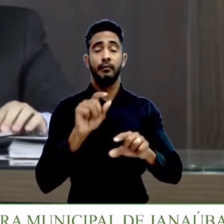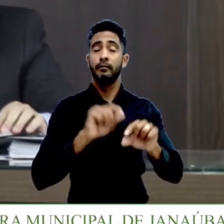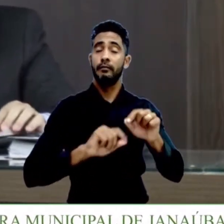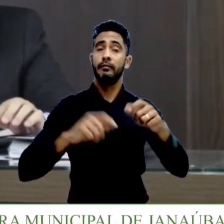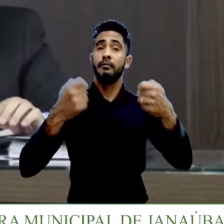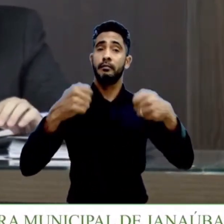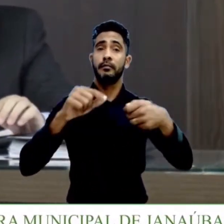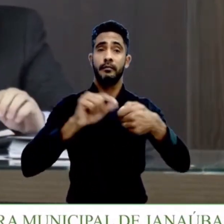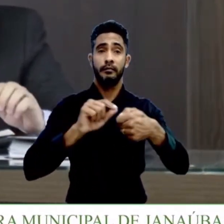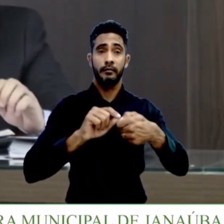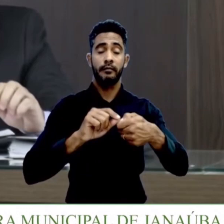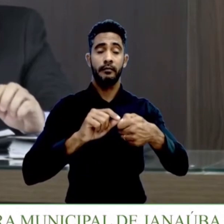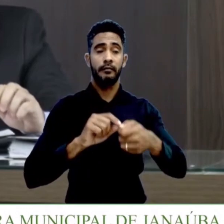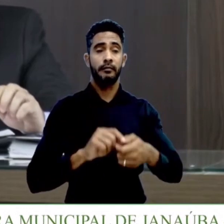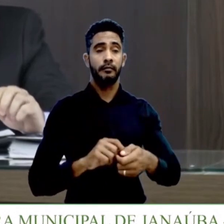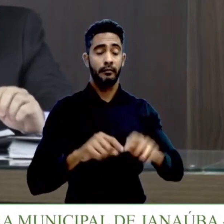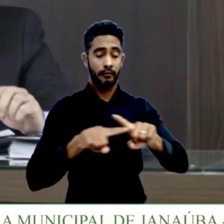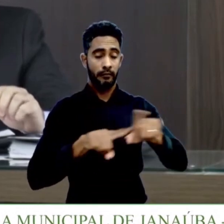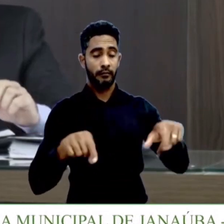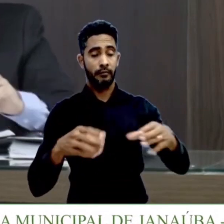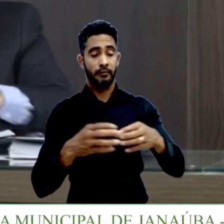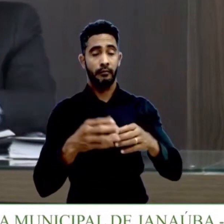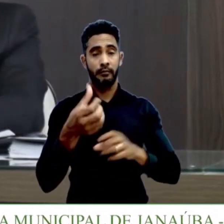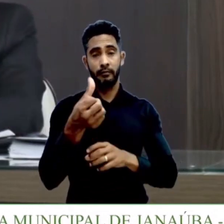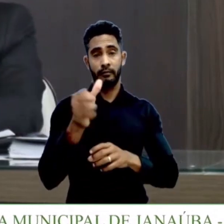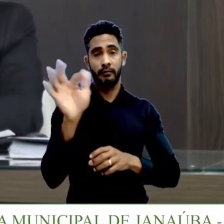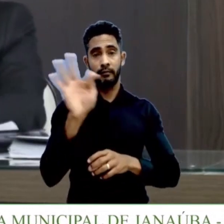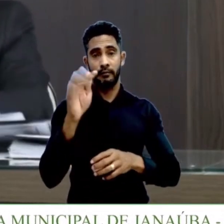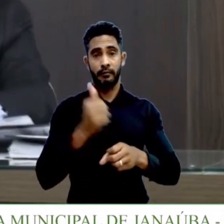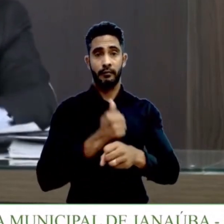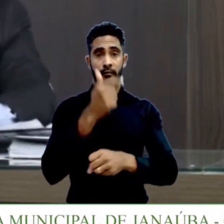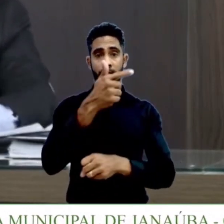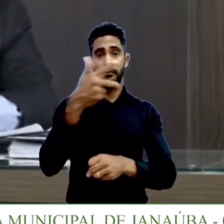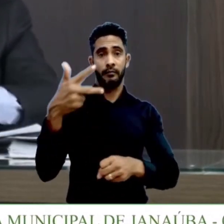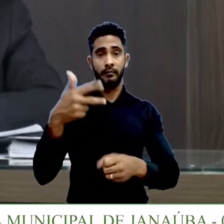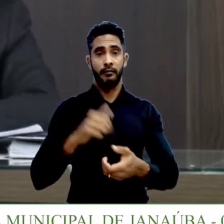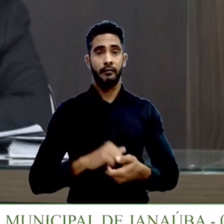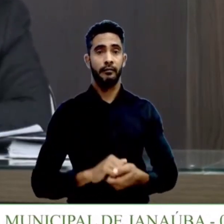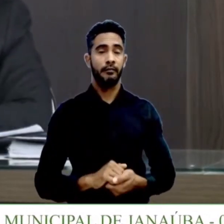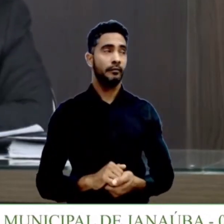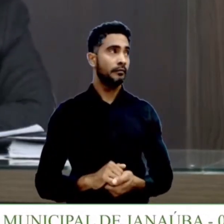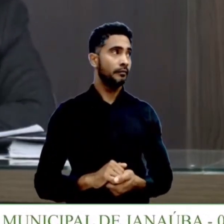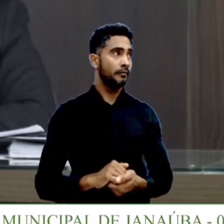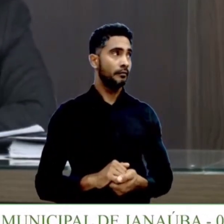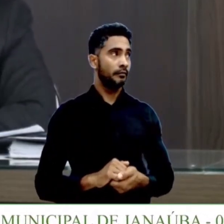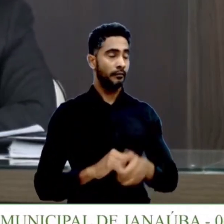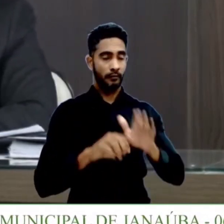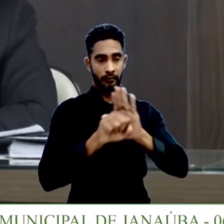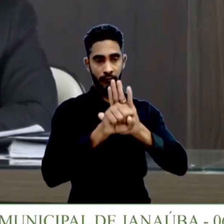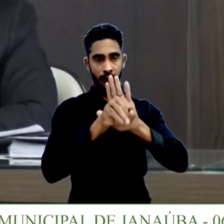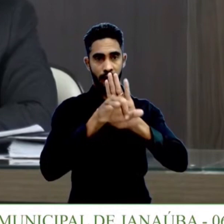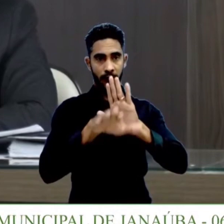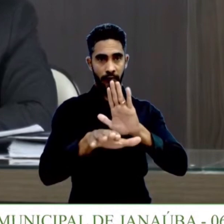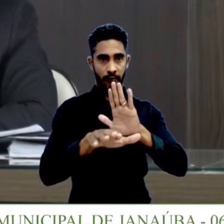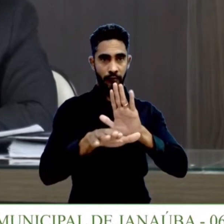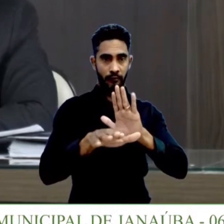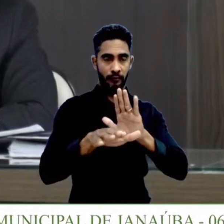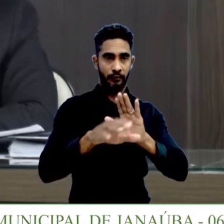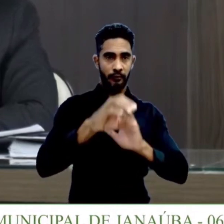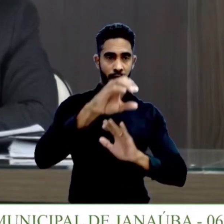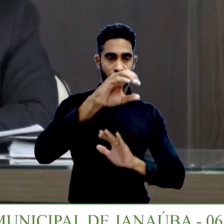providências cabíveis. Sala das Sessões, 6 de fevereiro de 2023. Indicação de necessidade